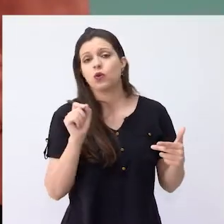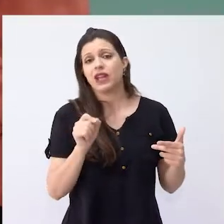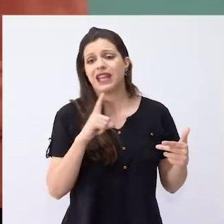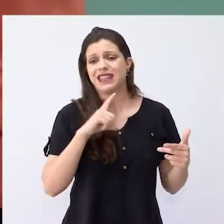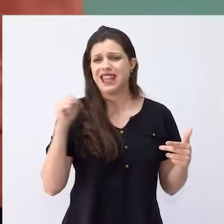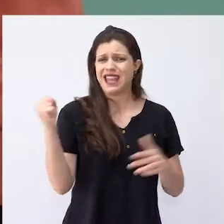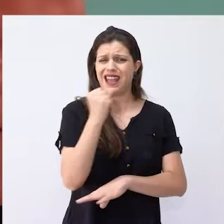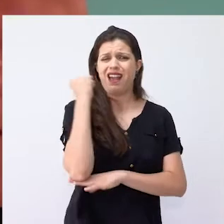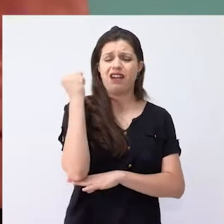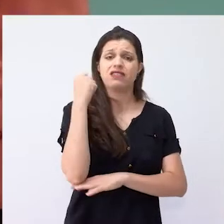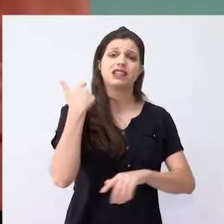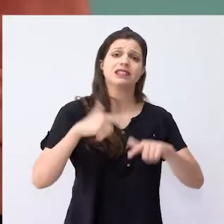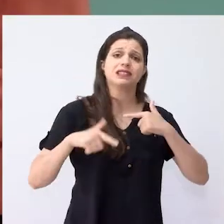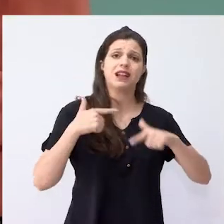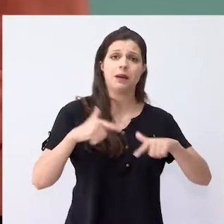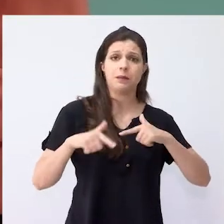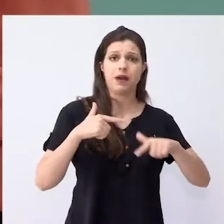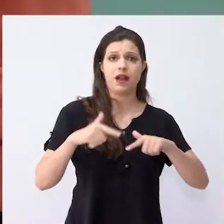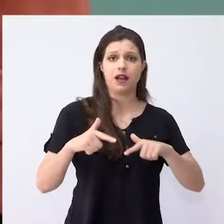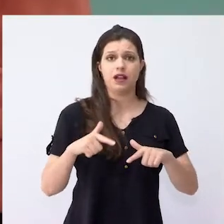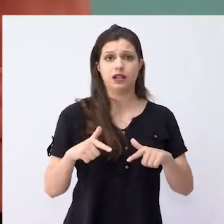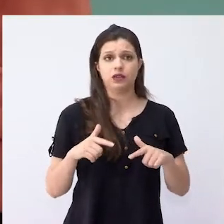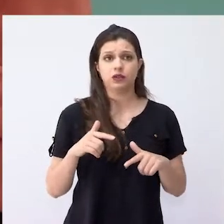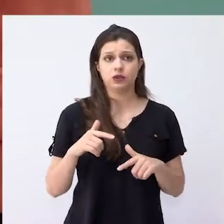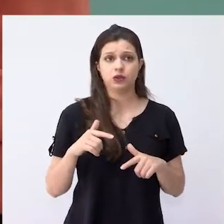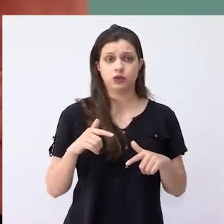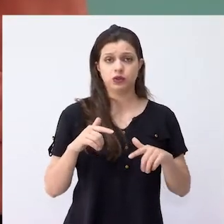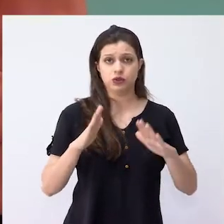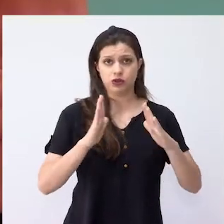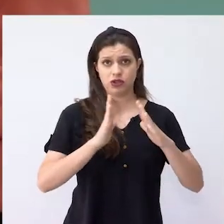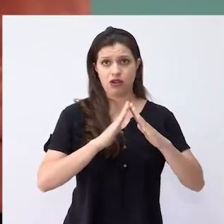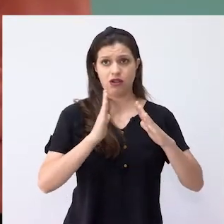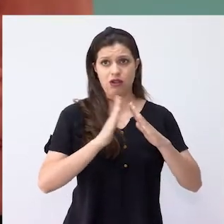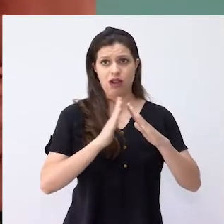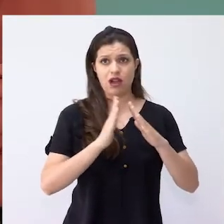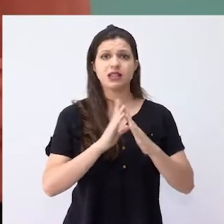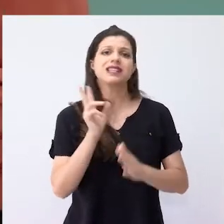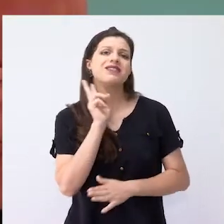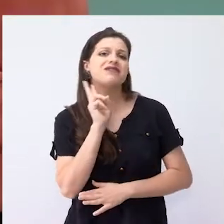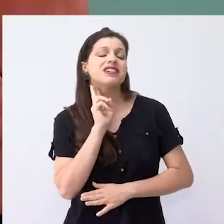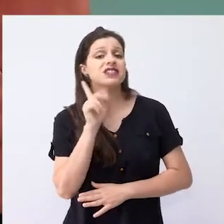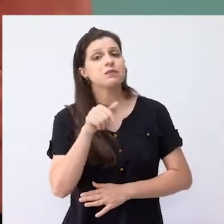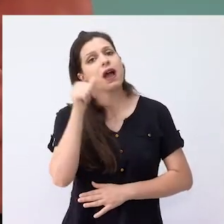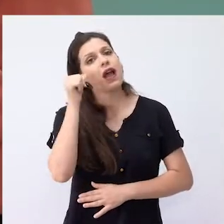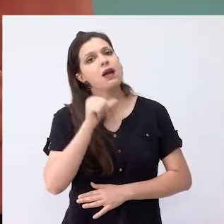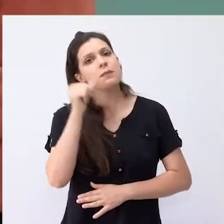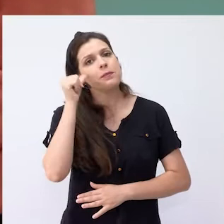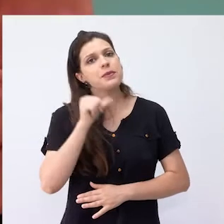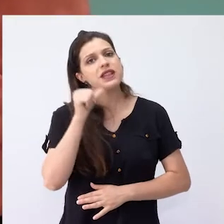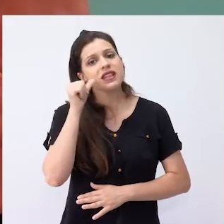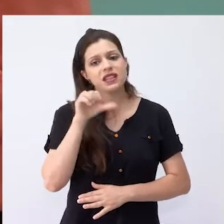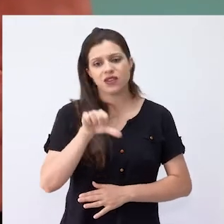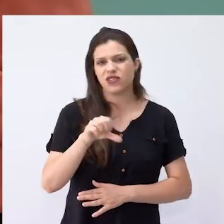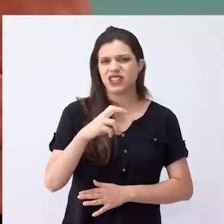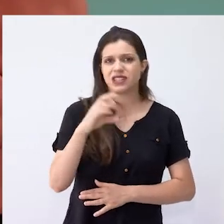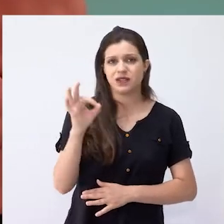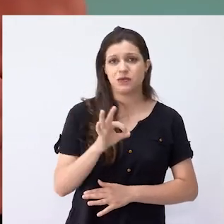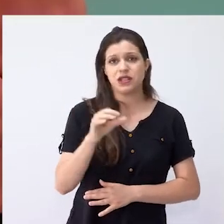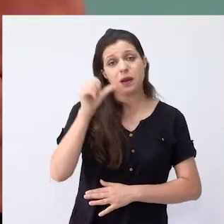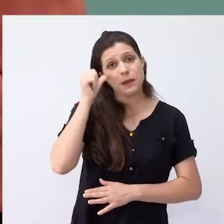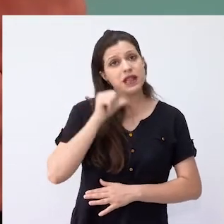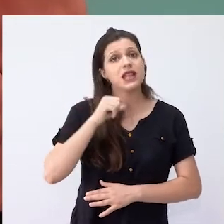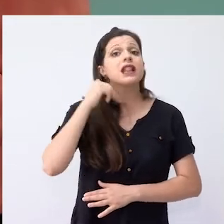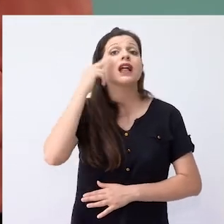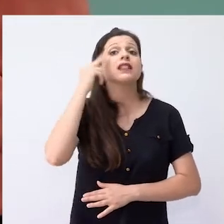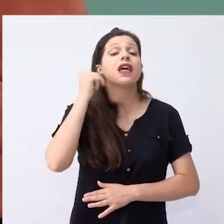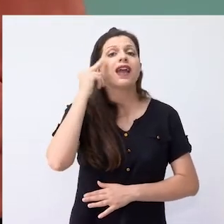problema gravíssimo, que é o trabalho doméstico, que é acometido, geralmente as vítimas são meninas, 95%